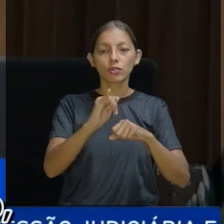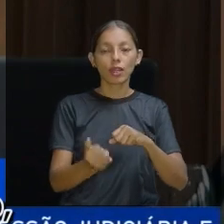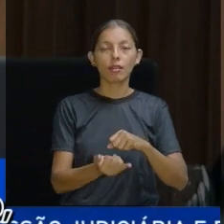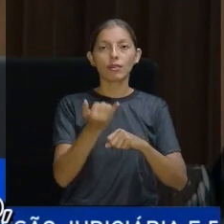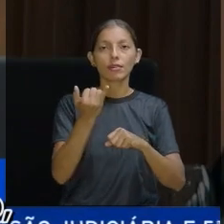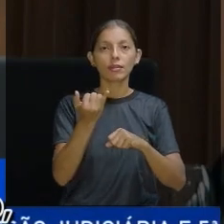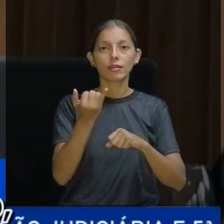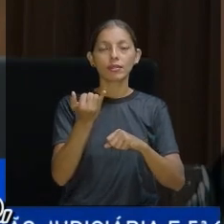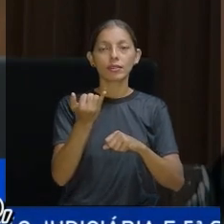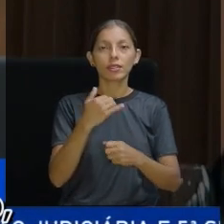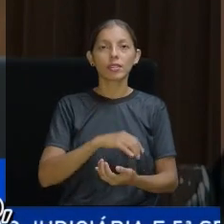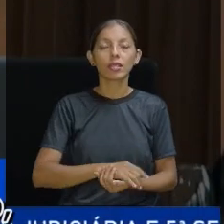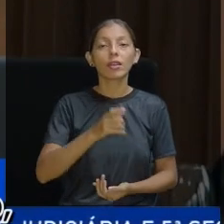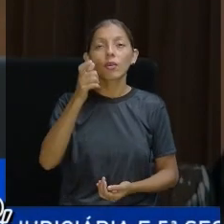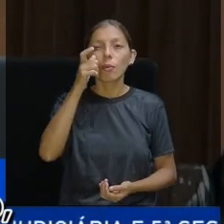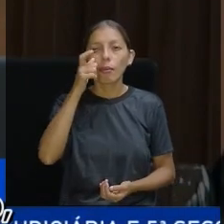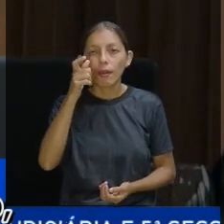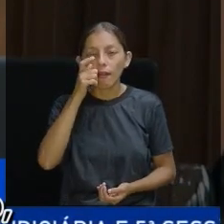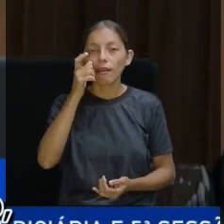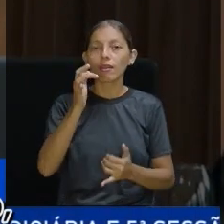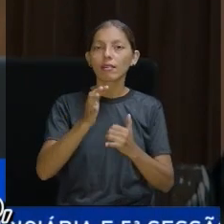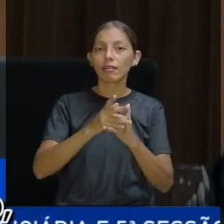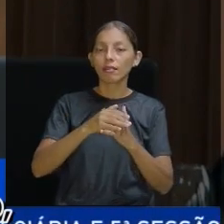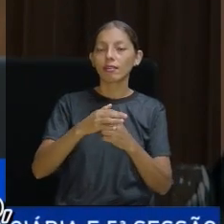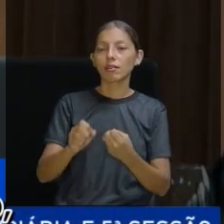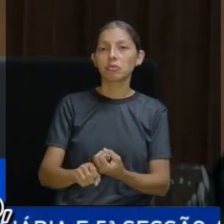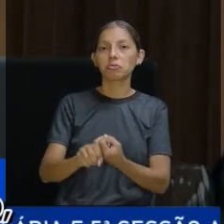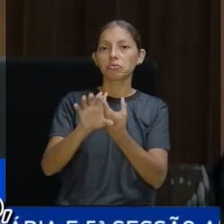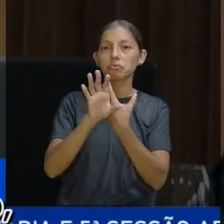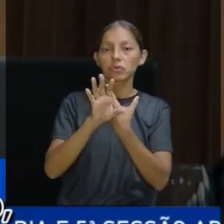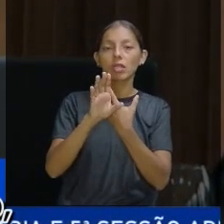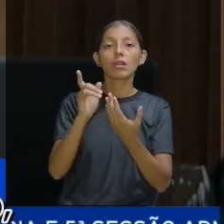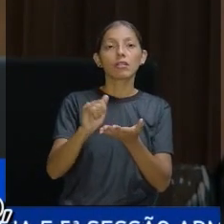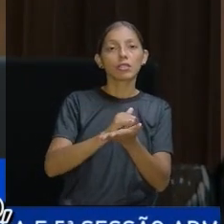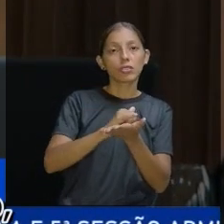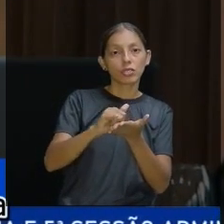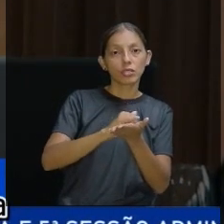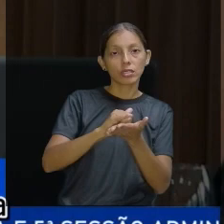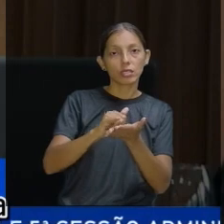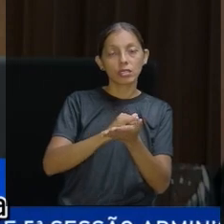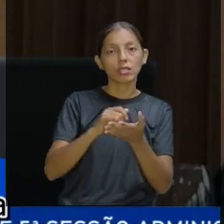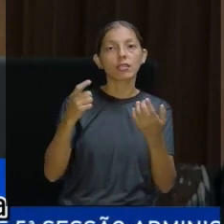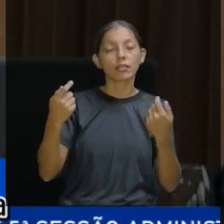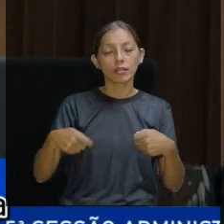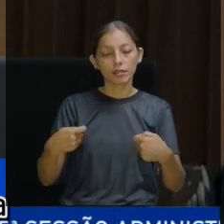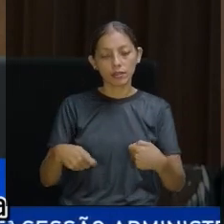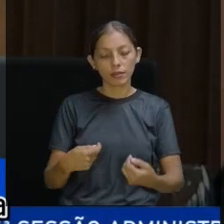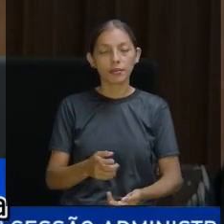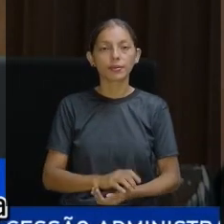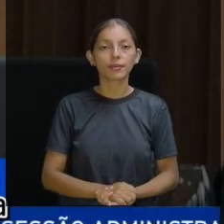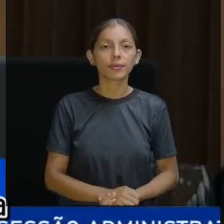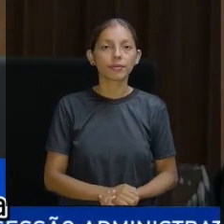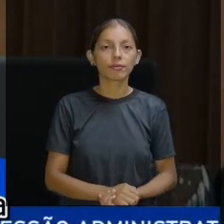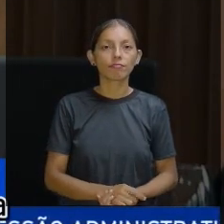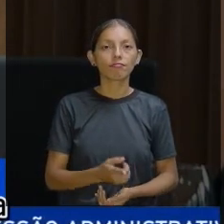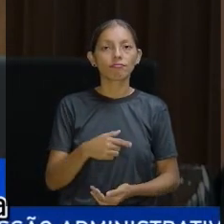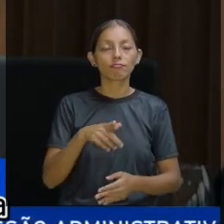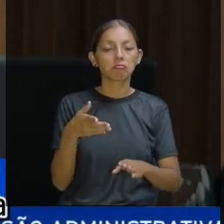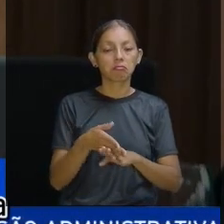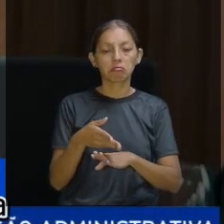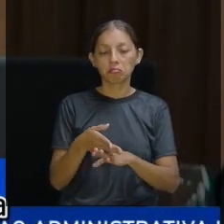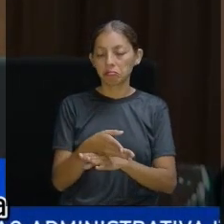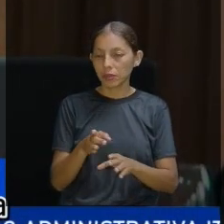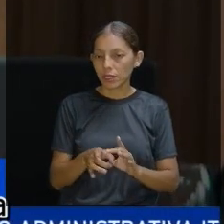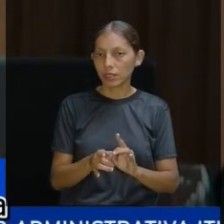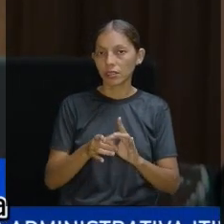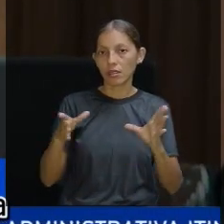que acompanhem, se inteirem sobre isso, façam suas inscrições, participem os que puderem, que será muito gratificante termos a